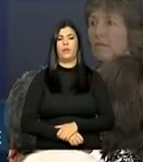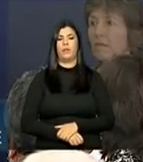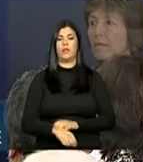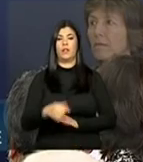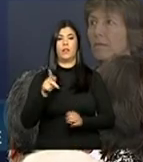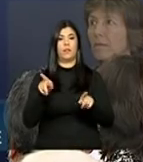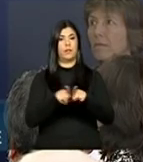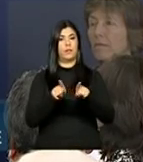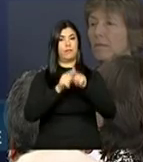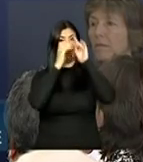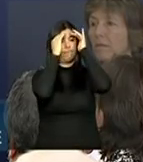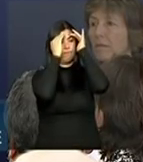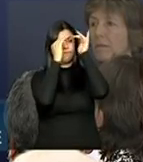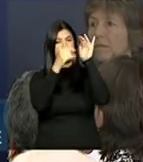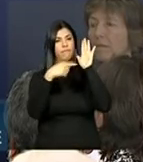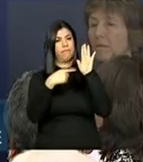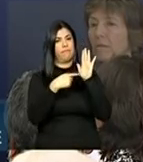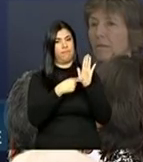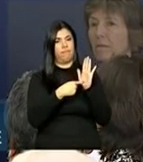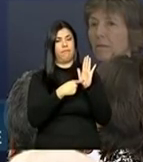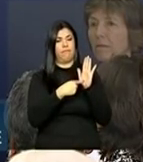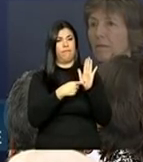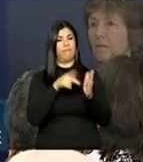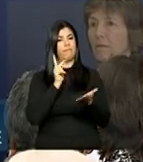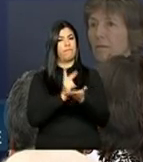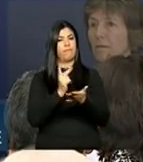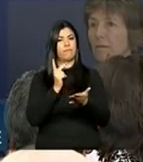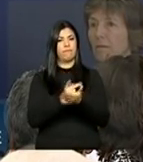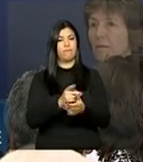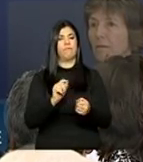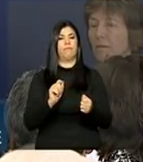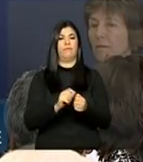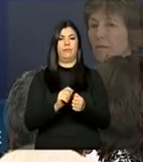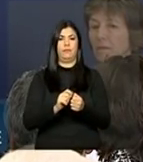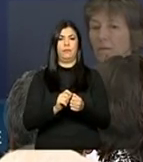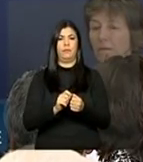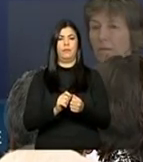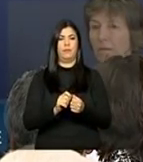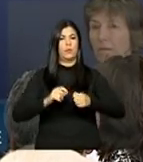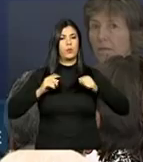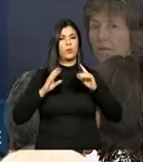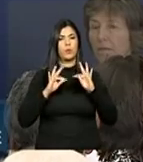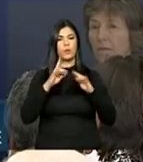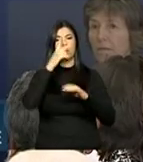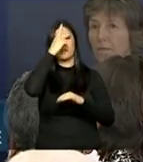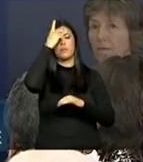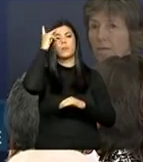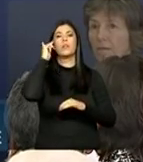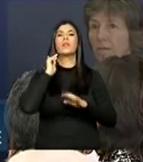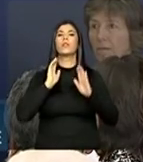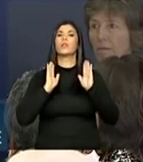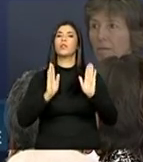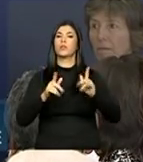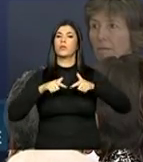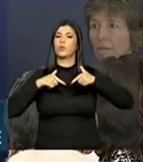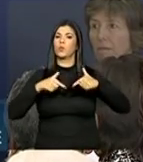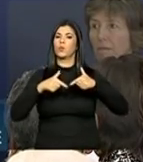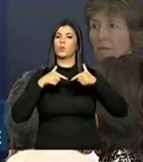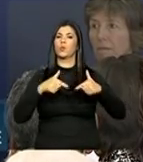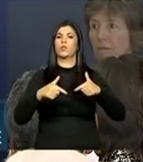respeitamos e reverenciamos sempre o faremos todos os que lutaram pela